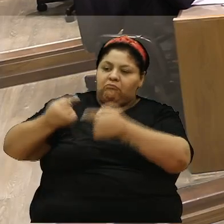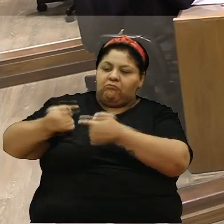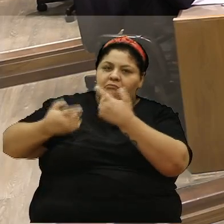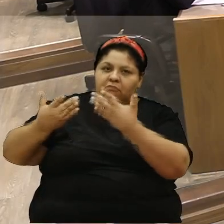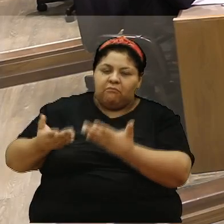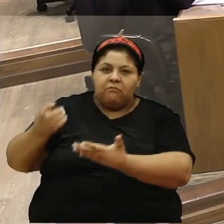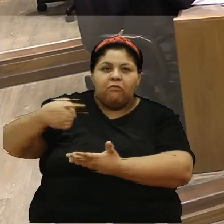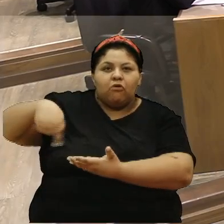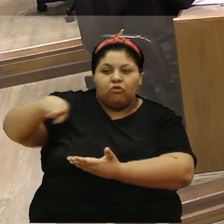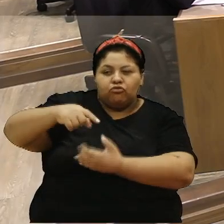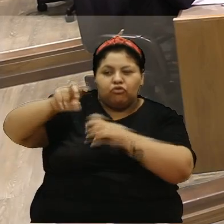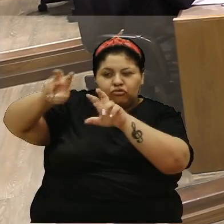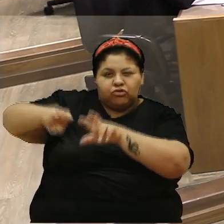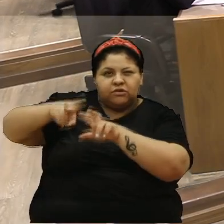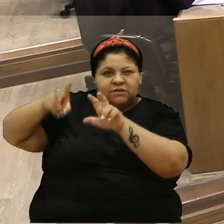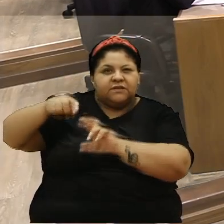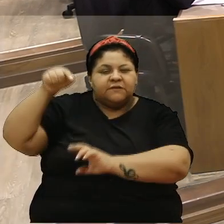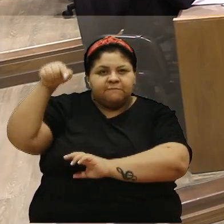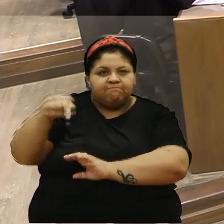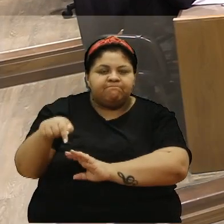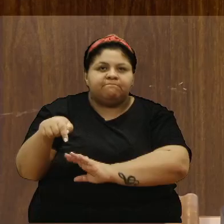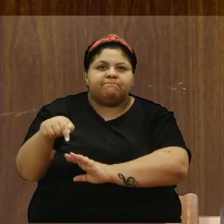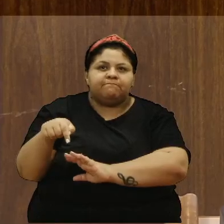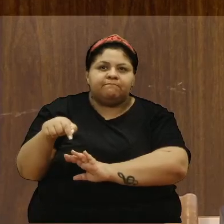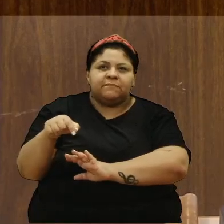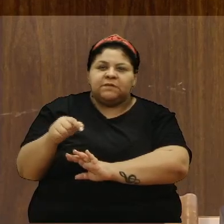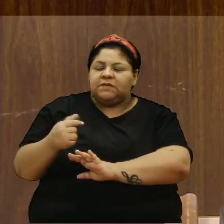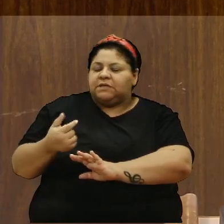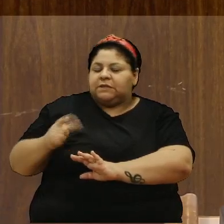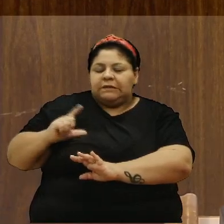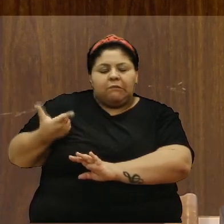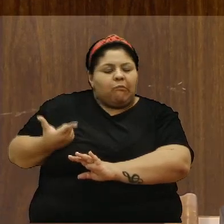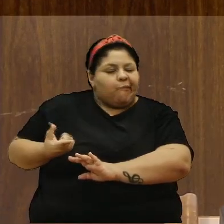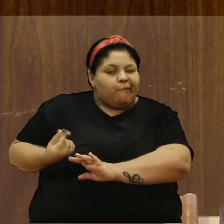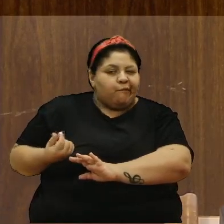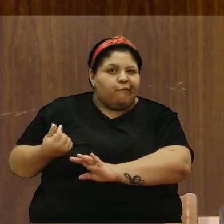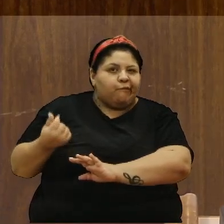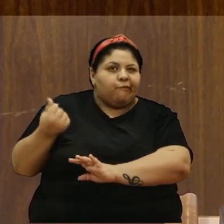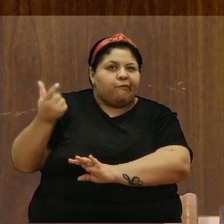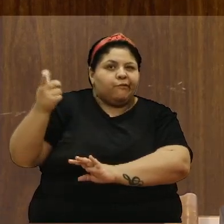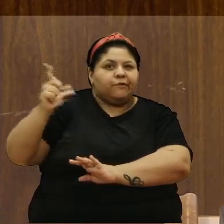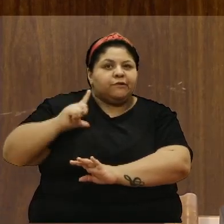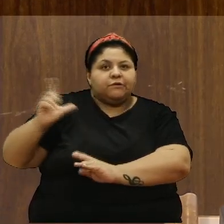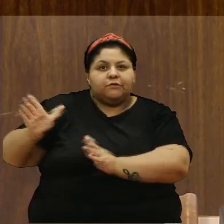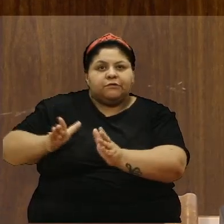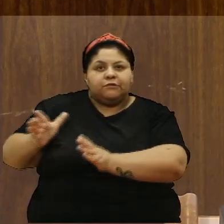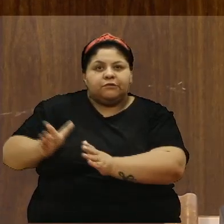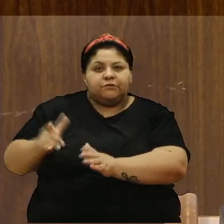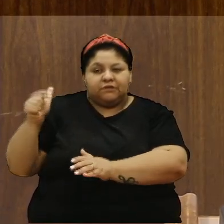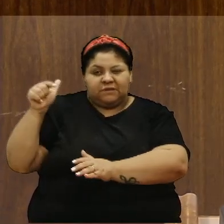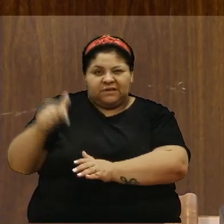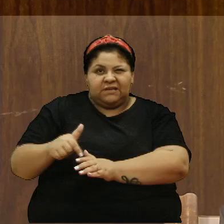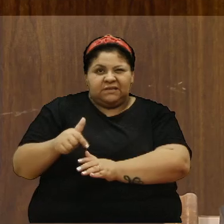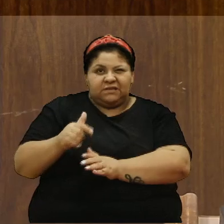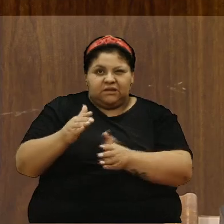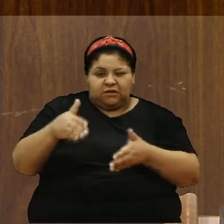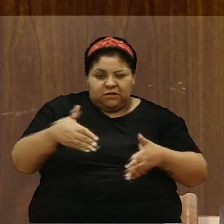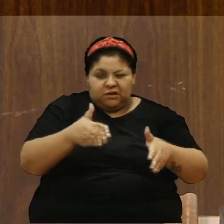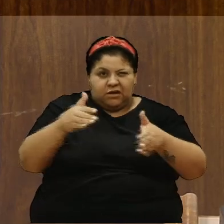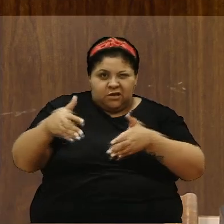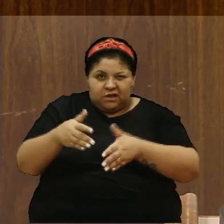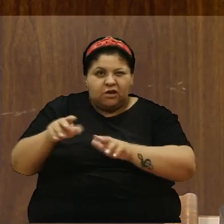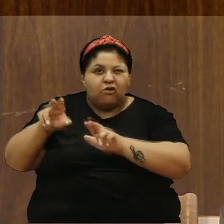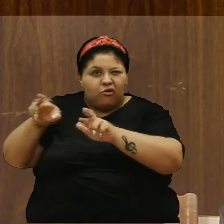O nosso interior aqui, ele é riquíssimo. Já teve épocas em que esses roteiros